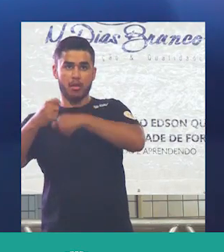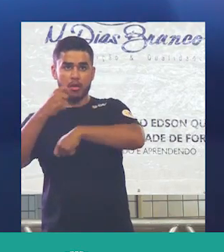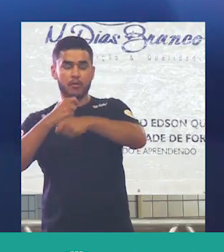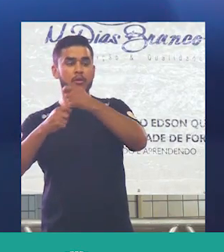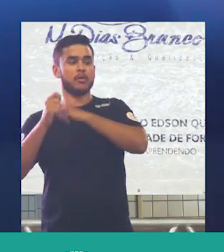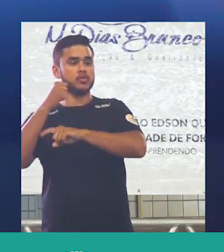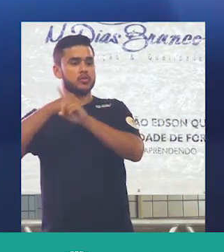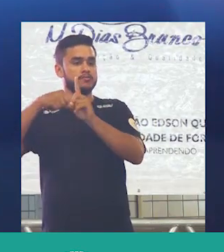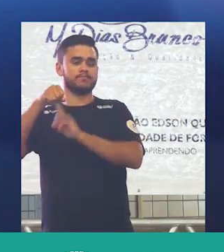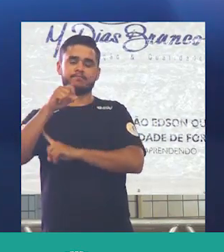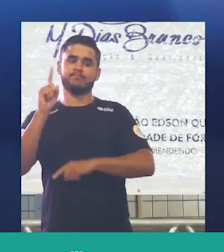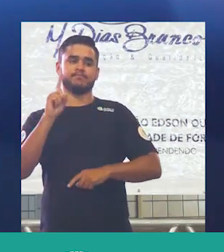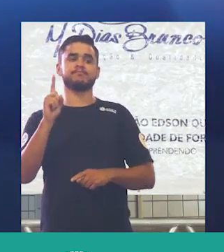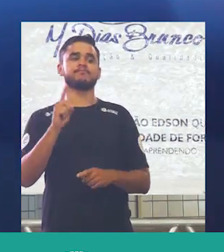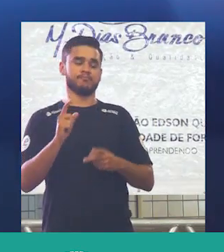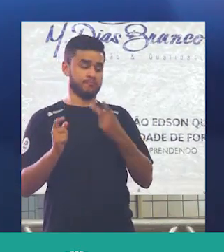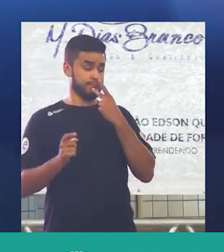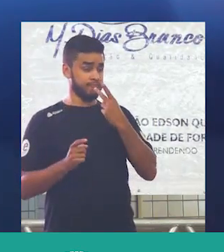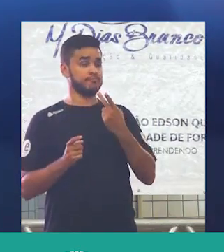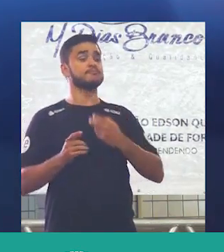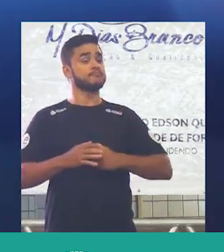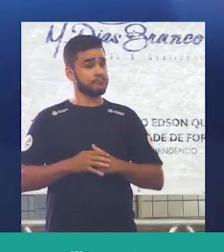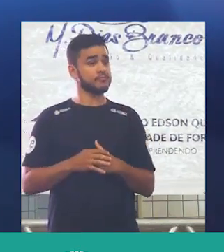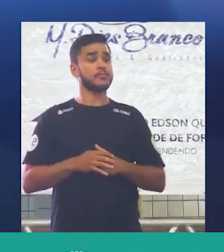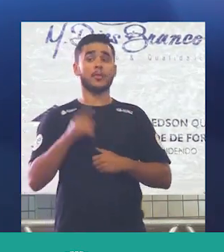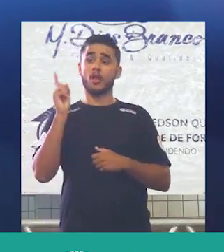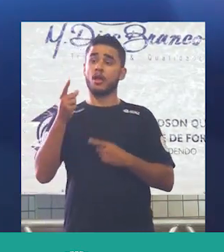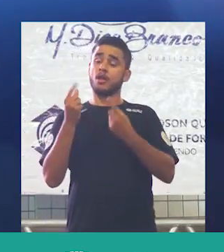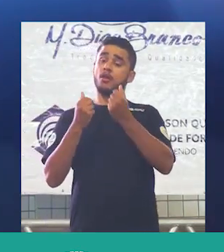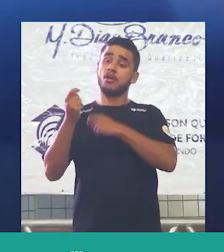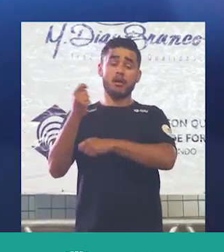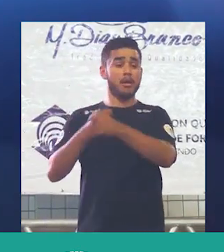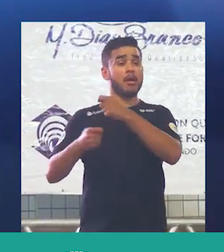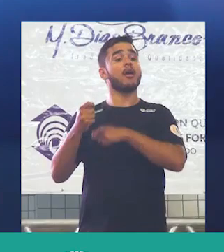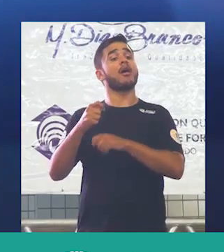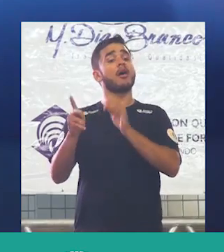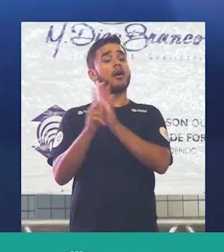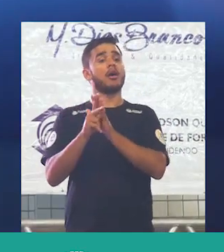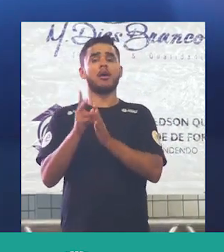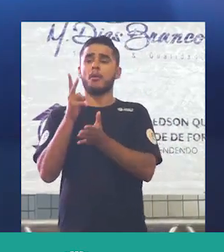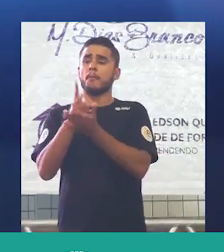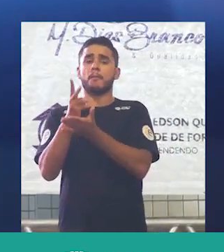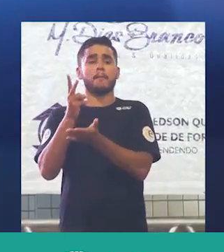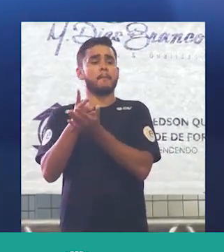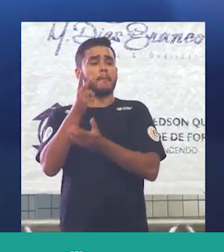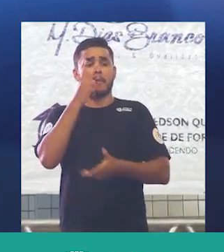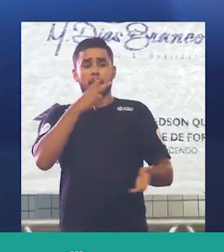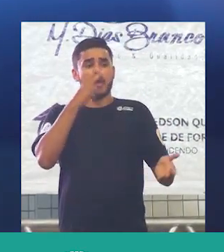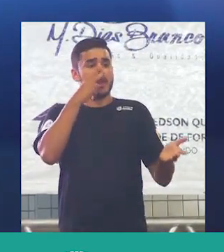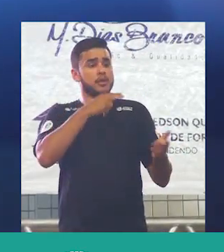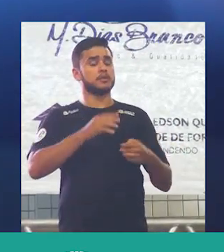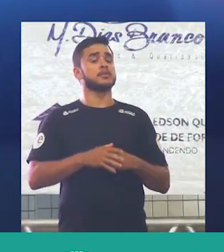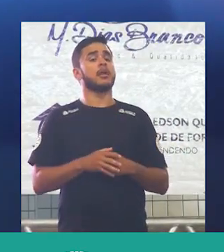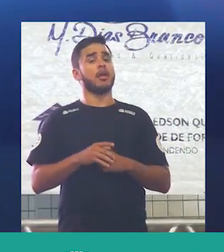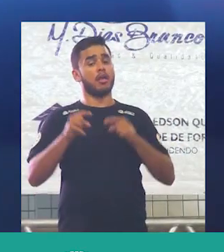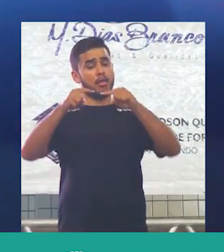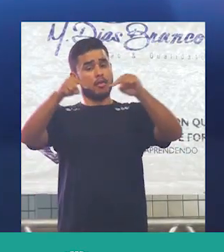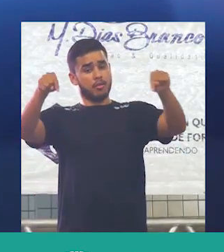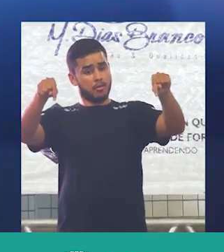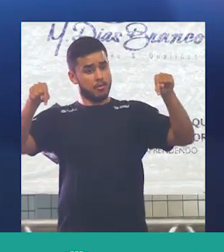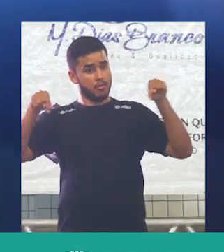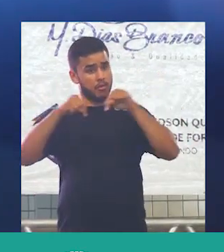e social. A nossa estrutura econômica e social vai ser mantida a mesma, baseada no